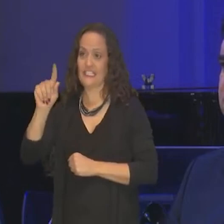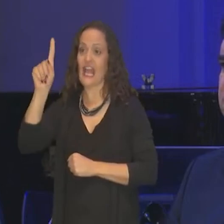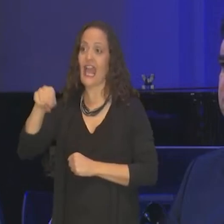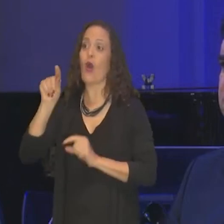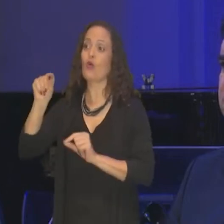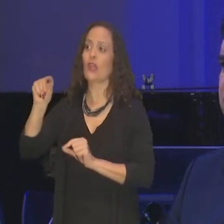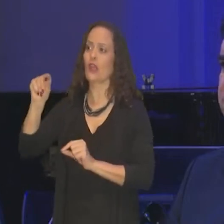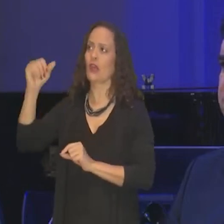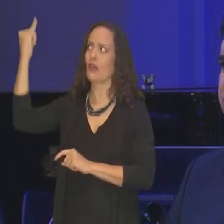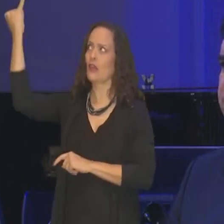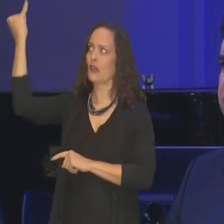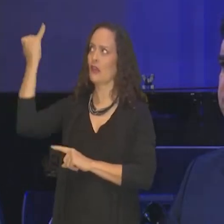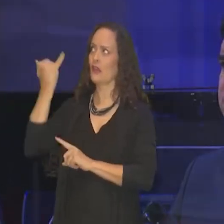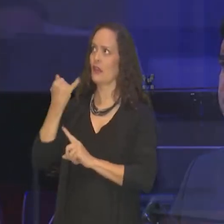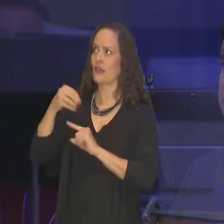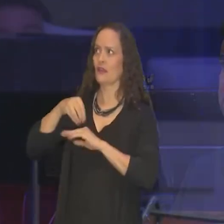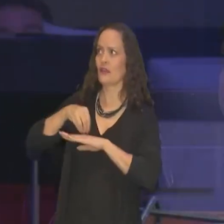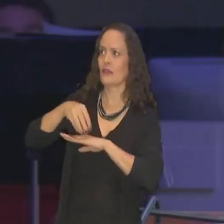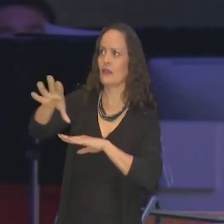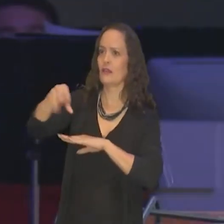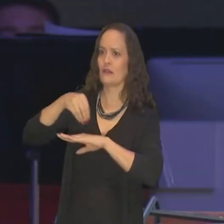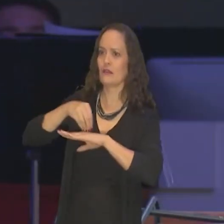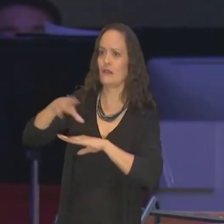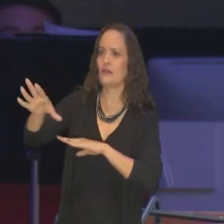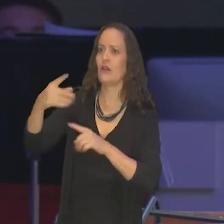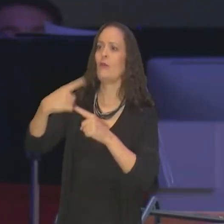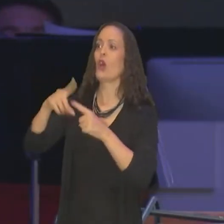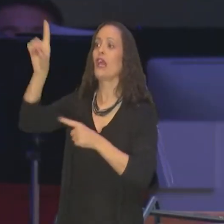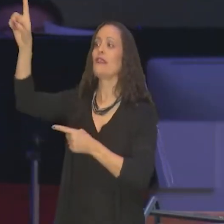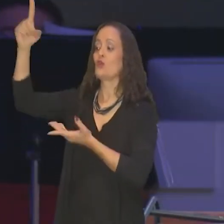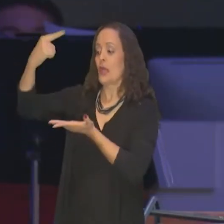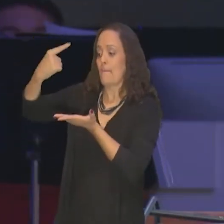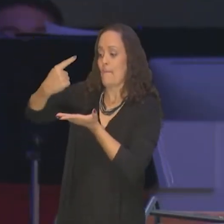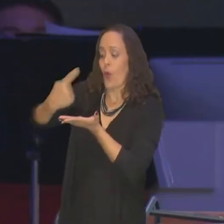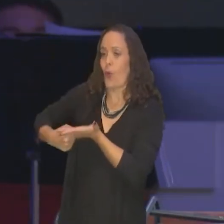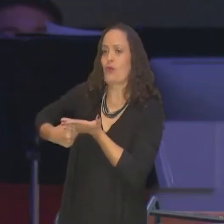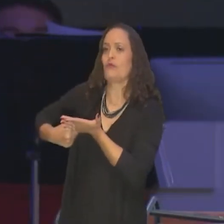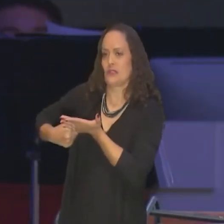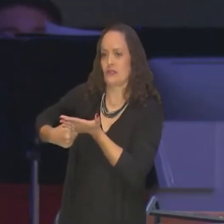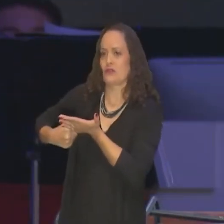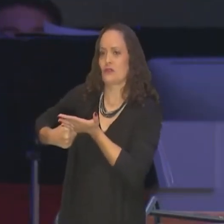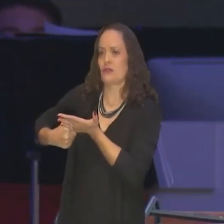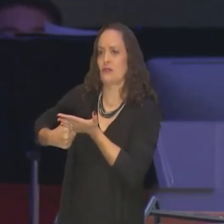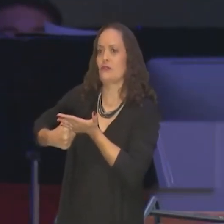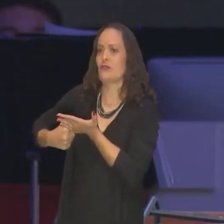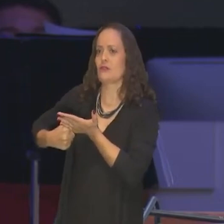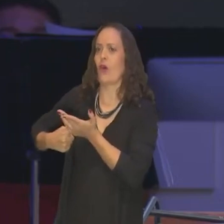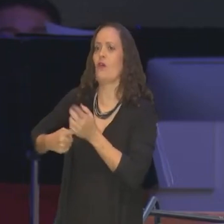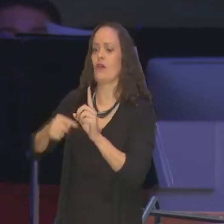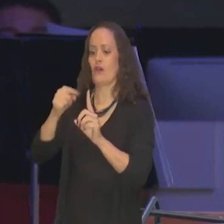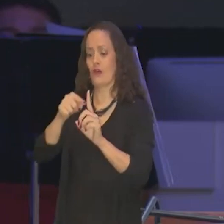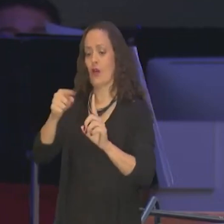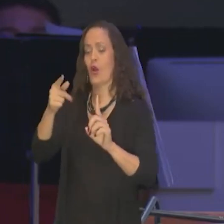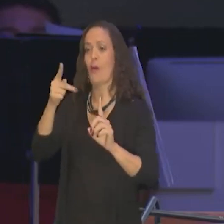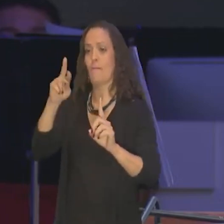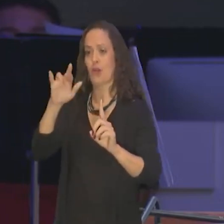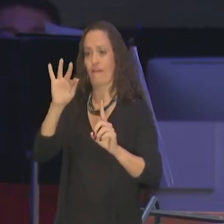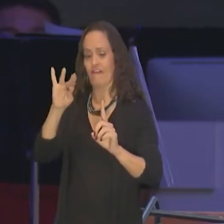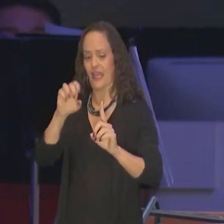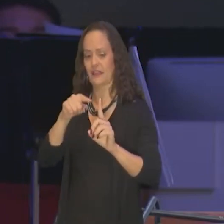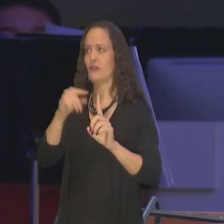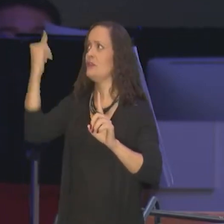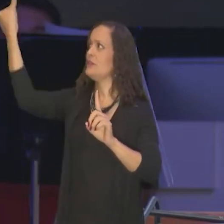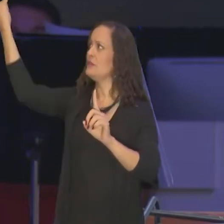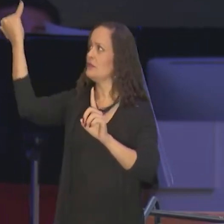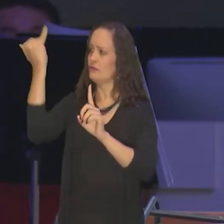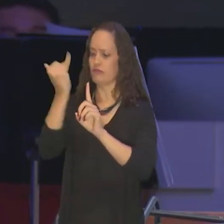que nasce no coração de Deus, que cumpre um propósito, e ele então fala ao seu profeta, ele fala ao seu